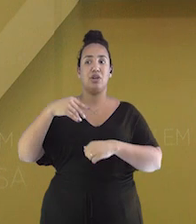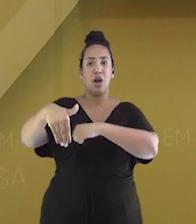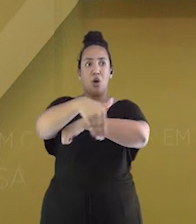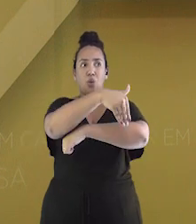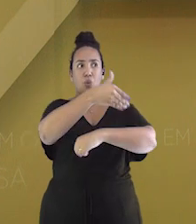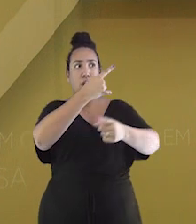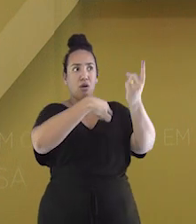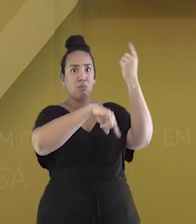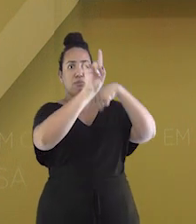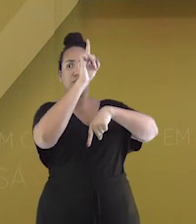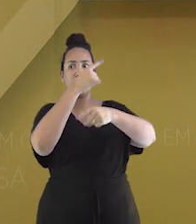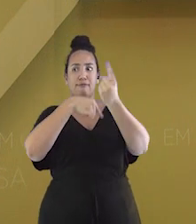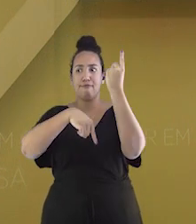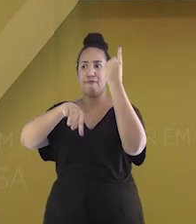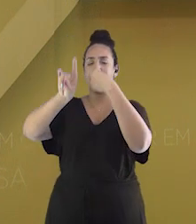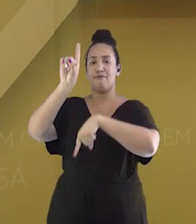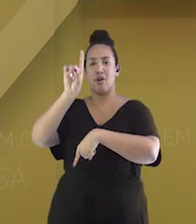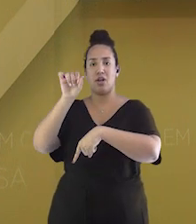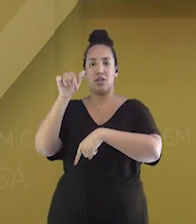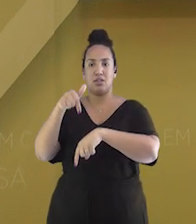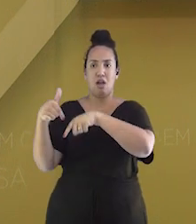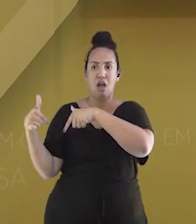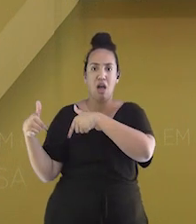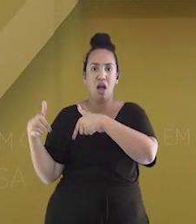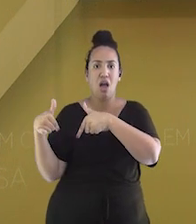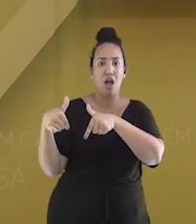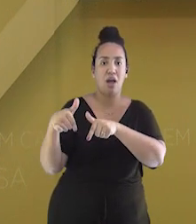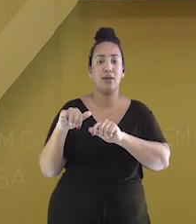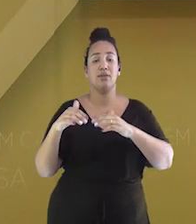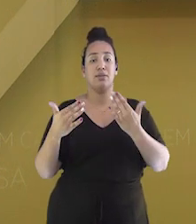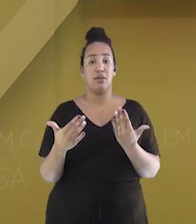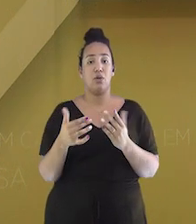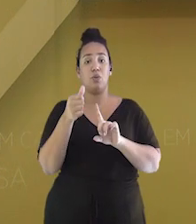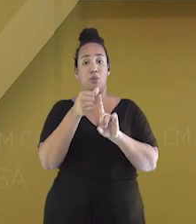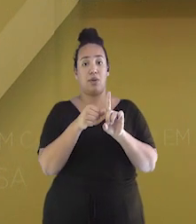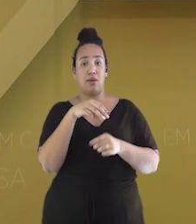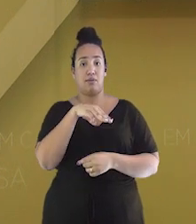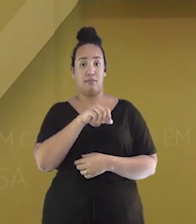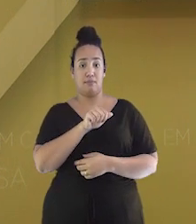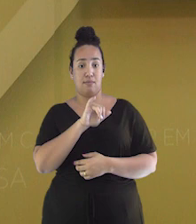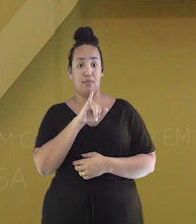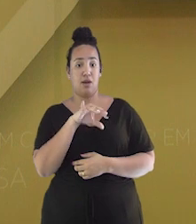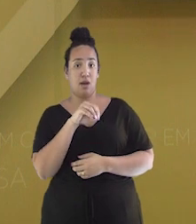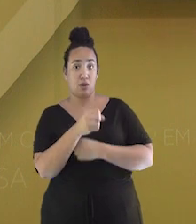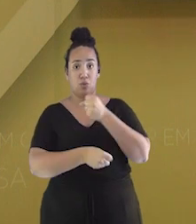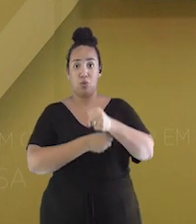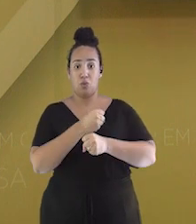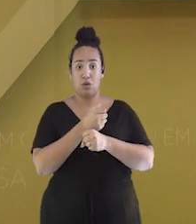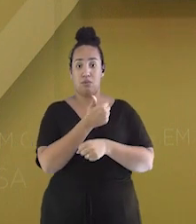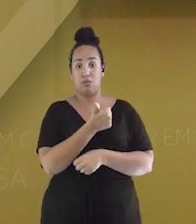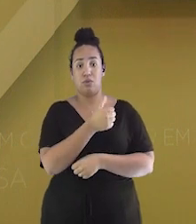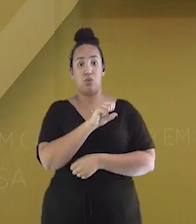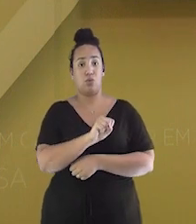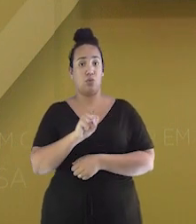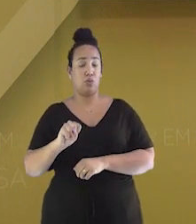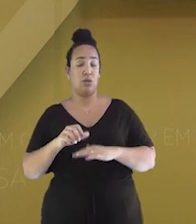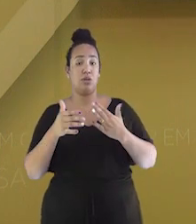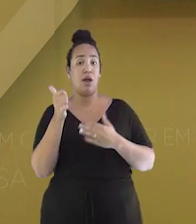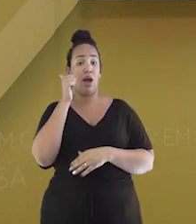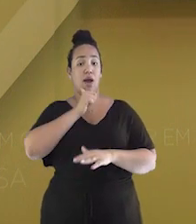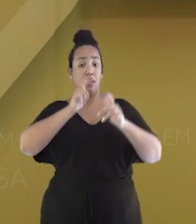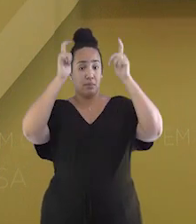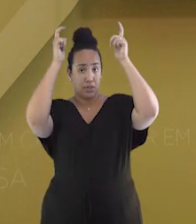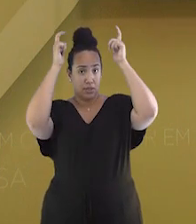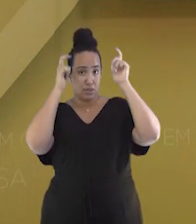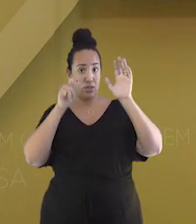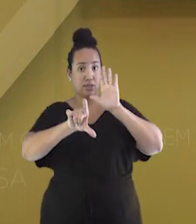com ação de grupo como os Caifases. Até que em maio de 1888, a princesa Isabel assinou